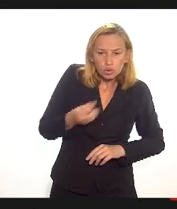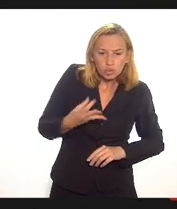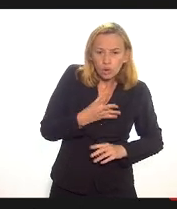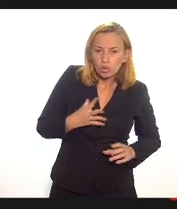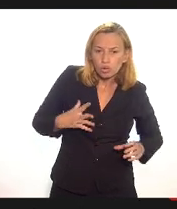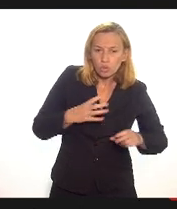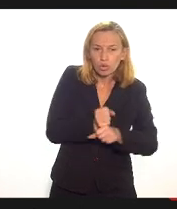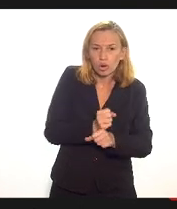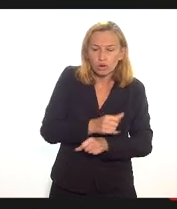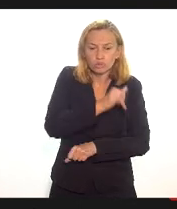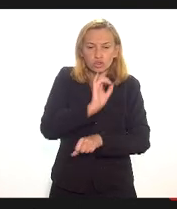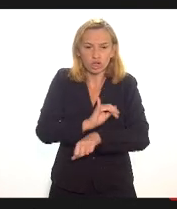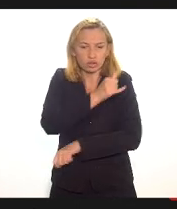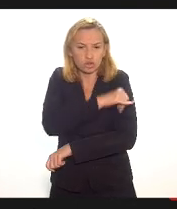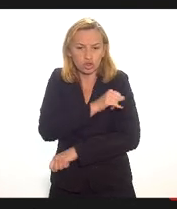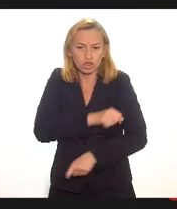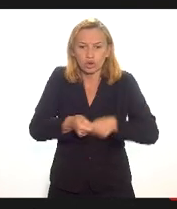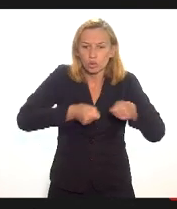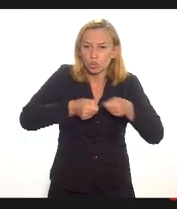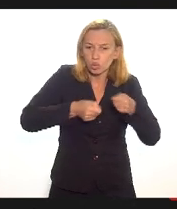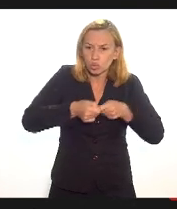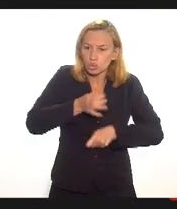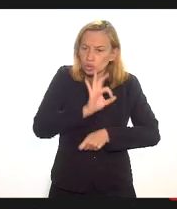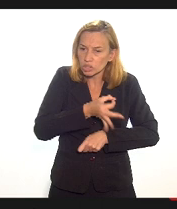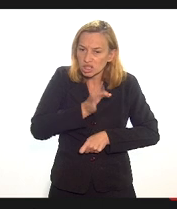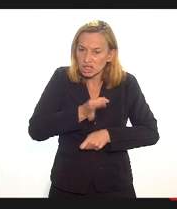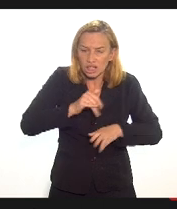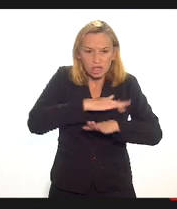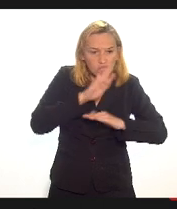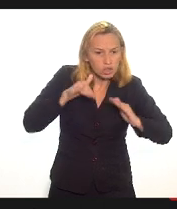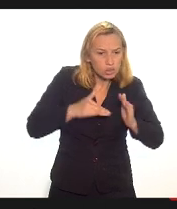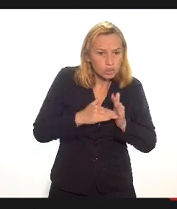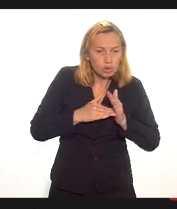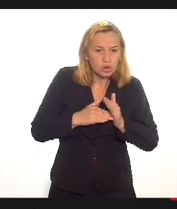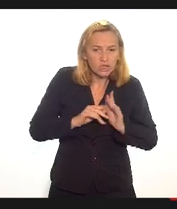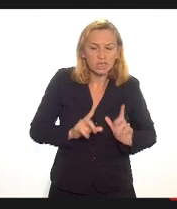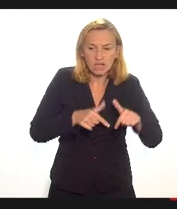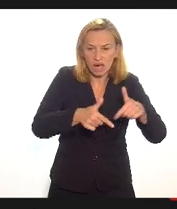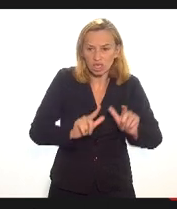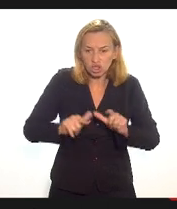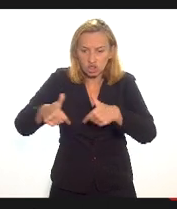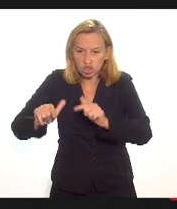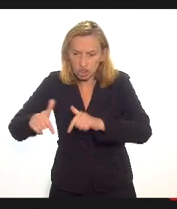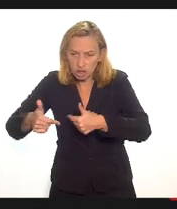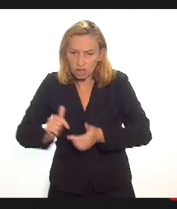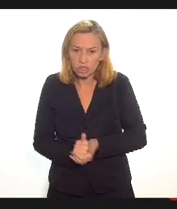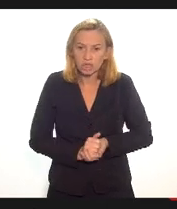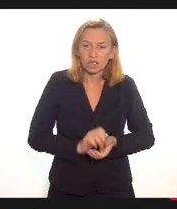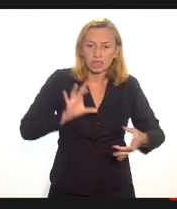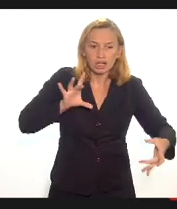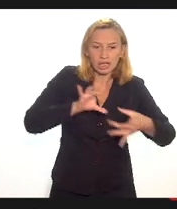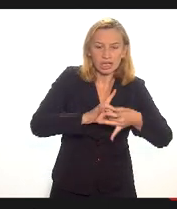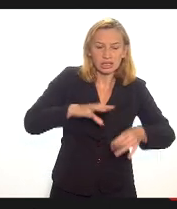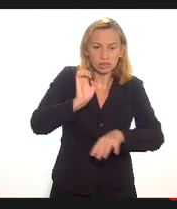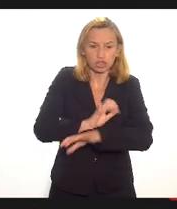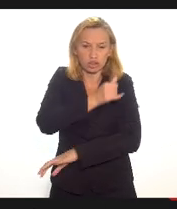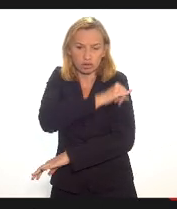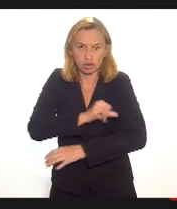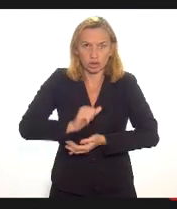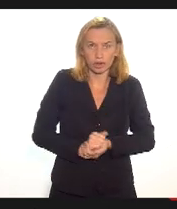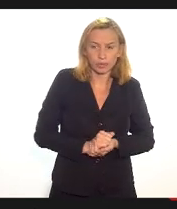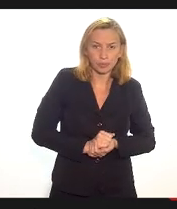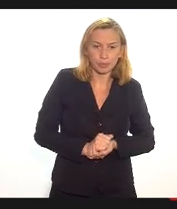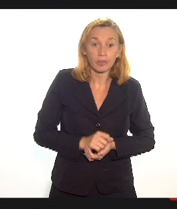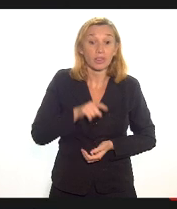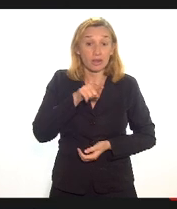Estado do Rio de Janeiro para o controle efetivo de todas essas operações em que tem a integração aqui no Estado do Rio de Janeiro.